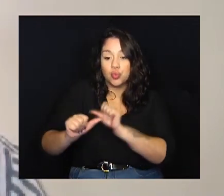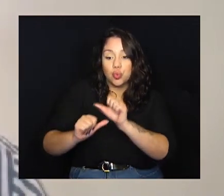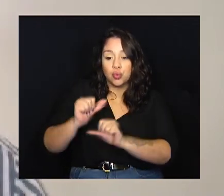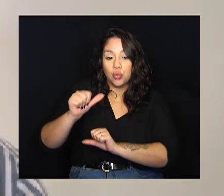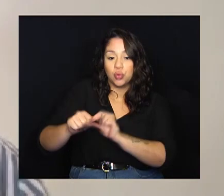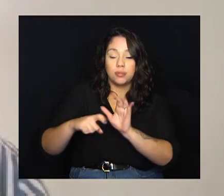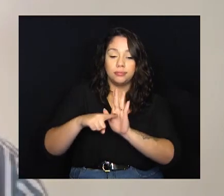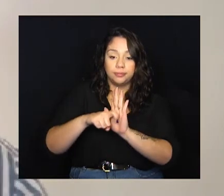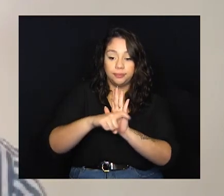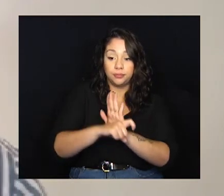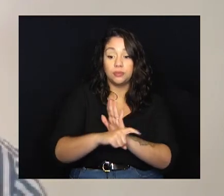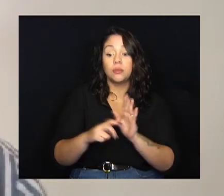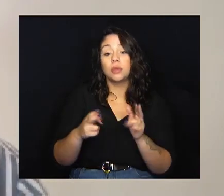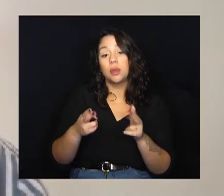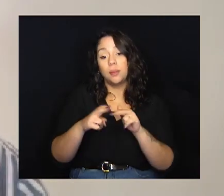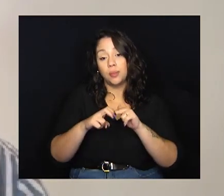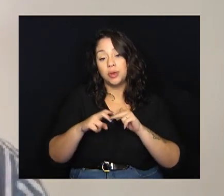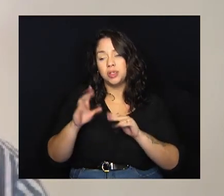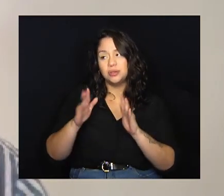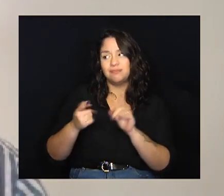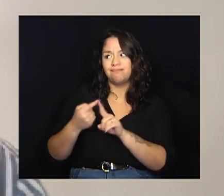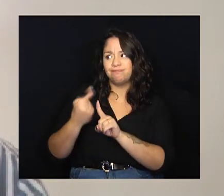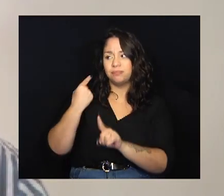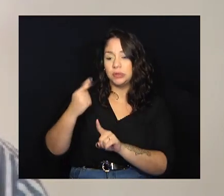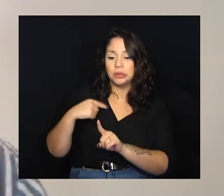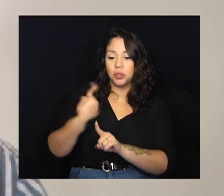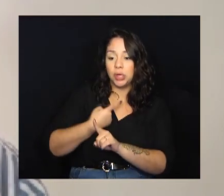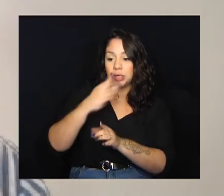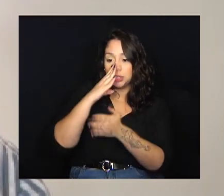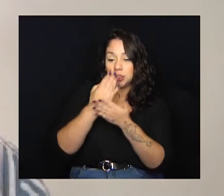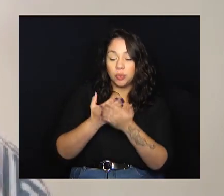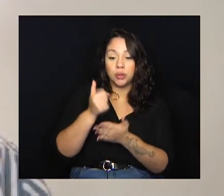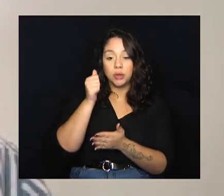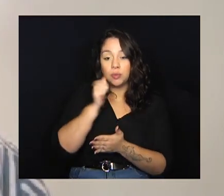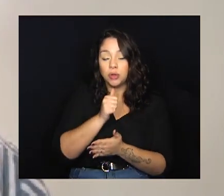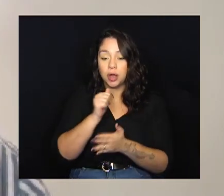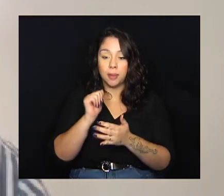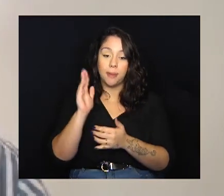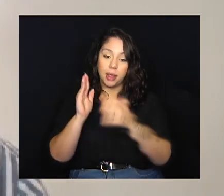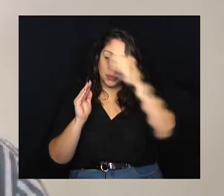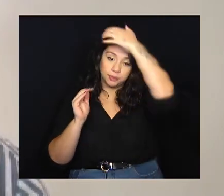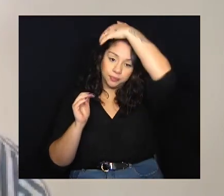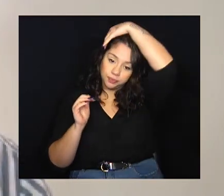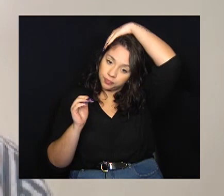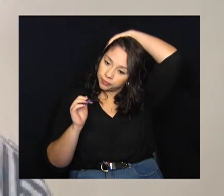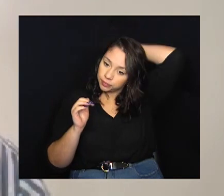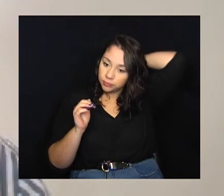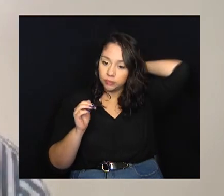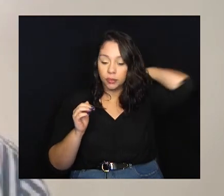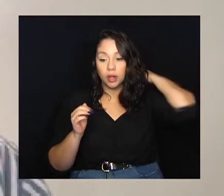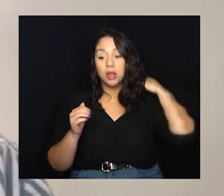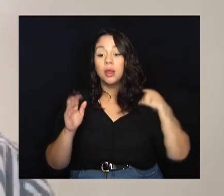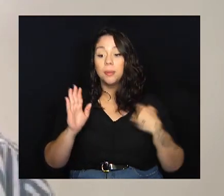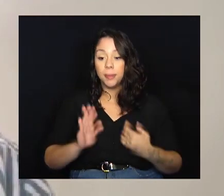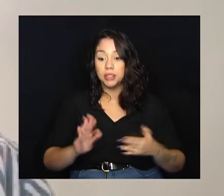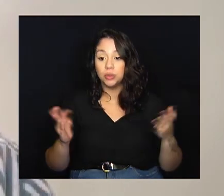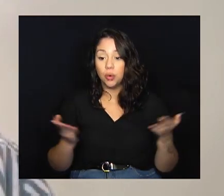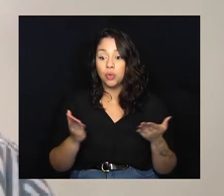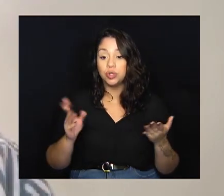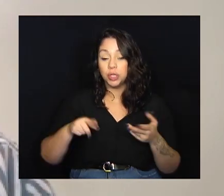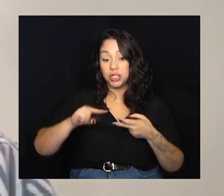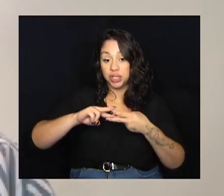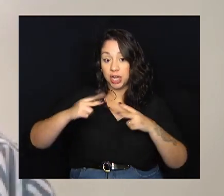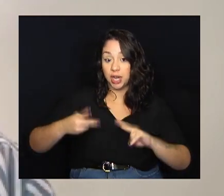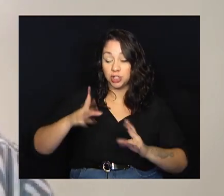espermatozoides então por isso que por muito tempo a gente acreditou que as mulheres contribuíram mais por isso só que na verdade hoje a gente já tem condições geneticamente